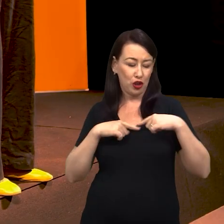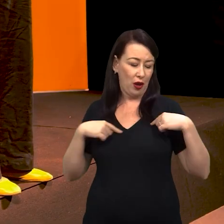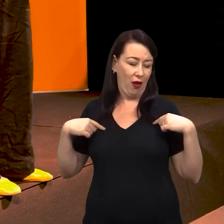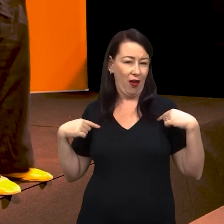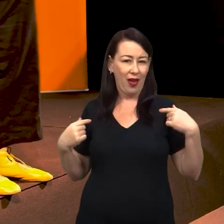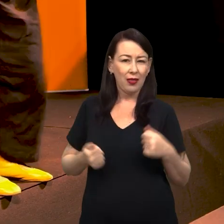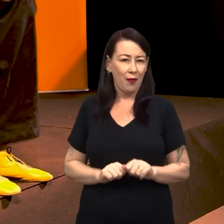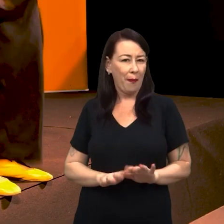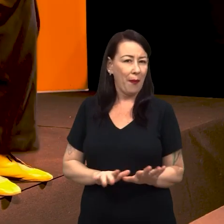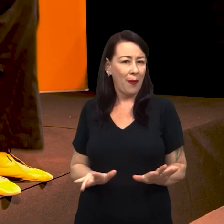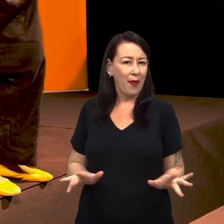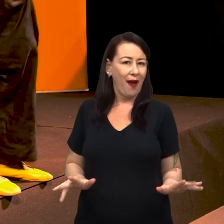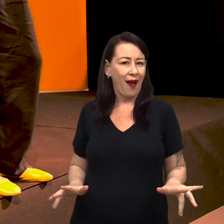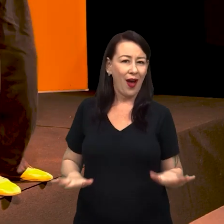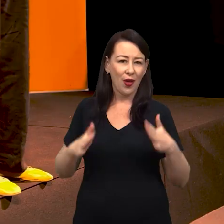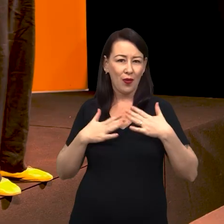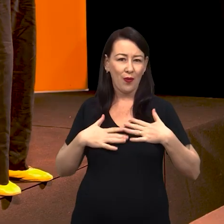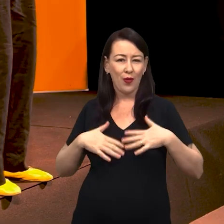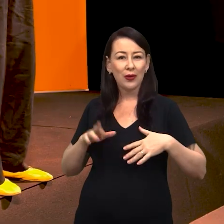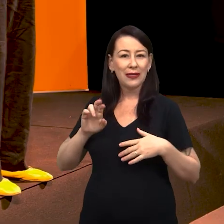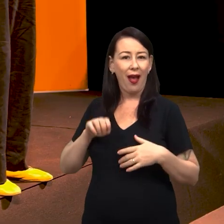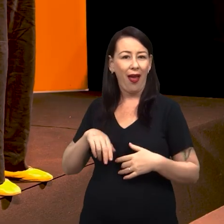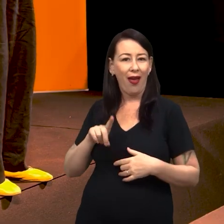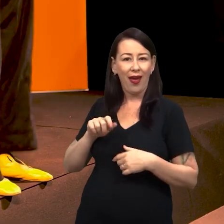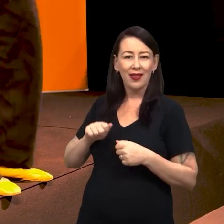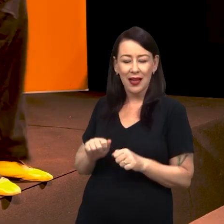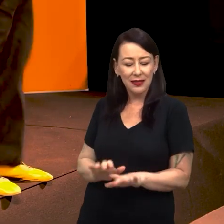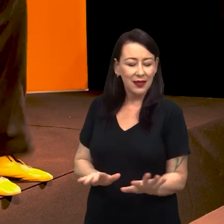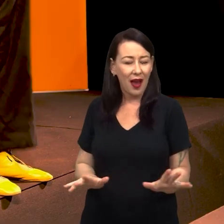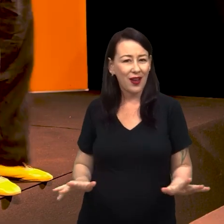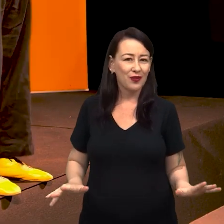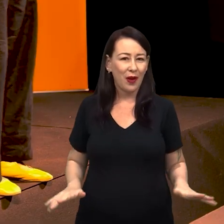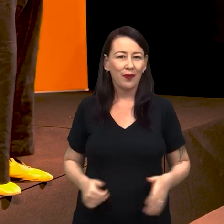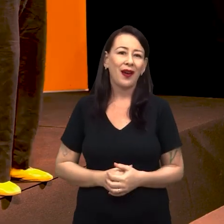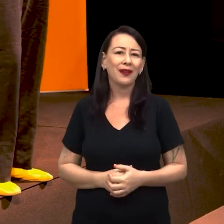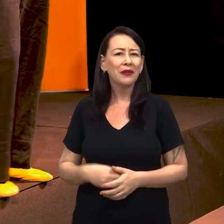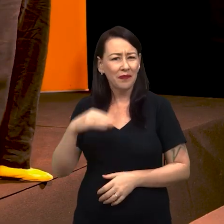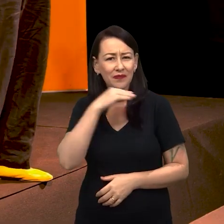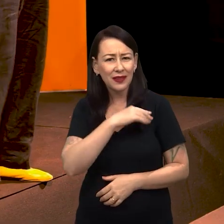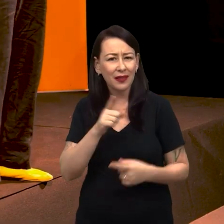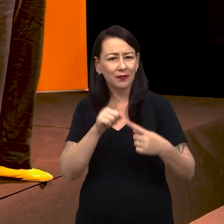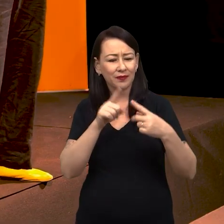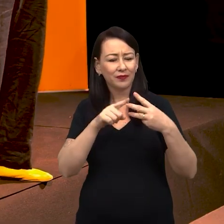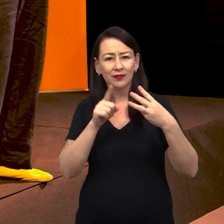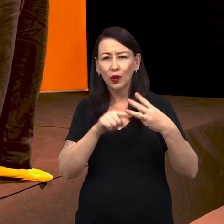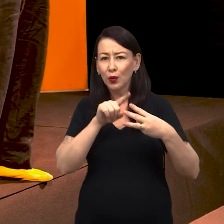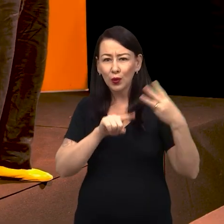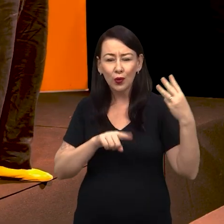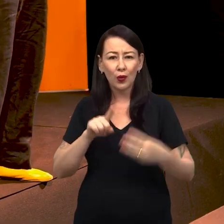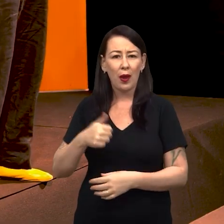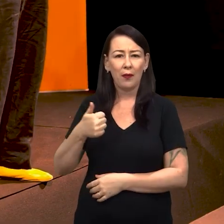de renda, saia de babado, blusa de renda, saia de babado. Ainda é a primeira